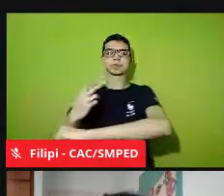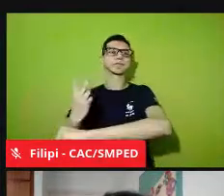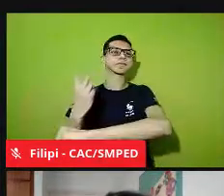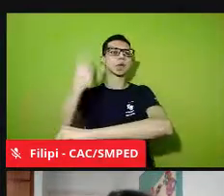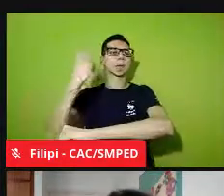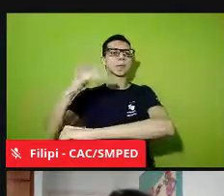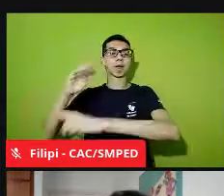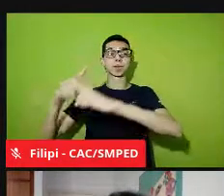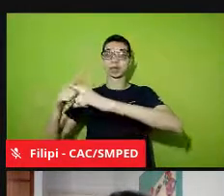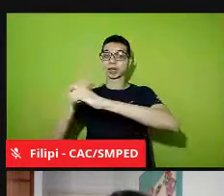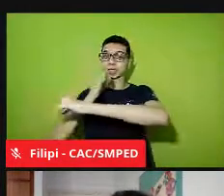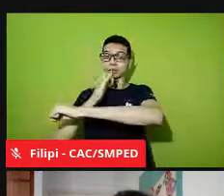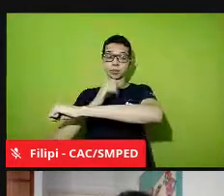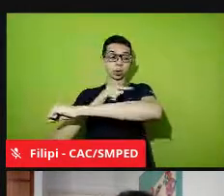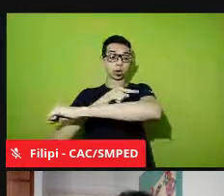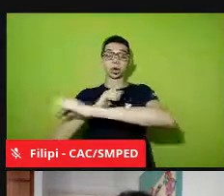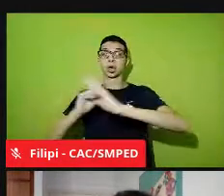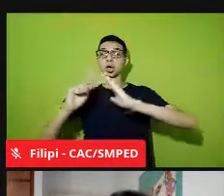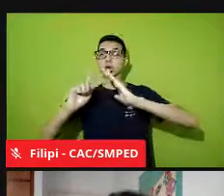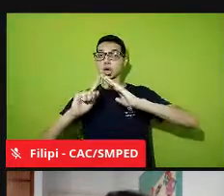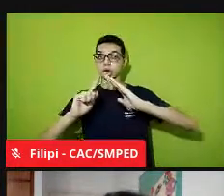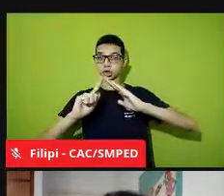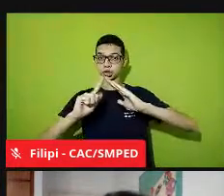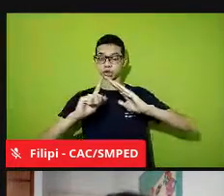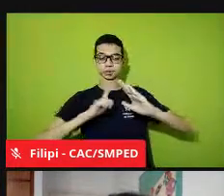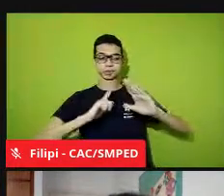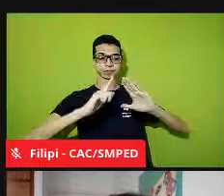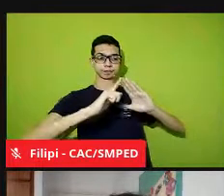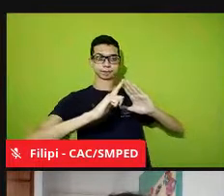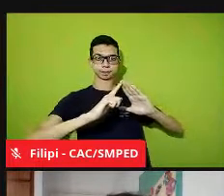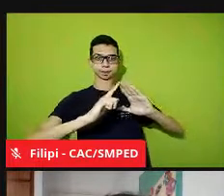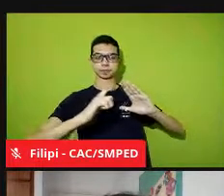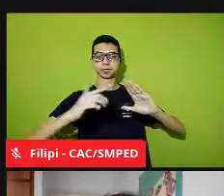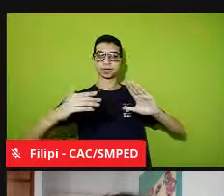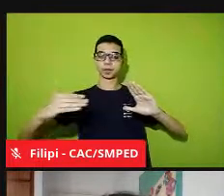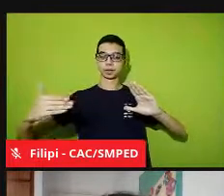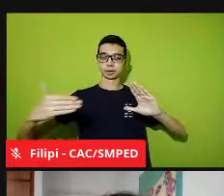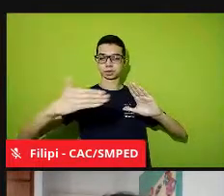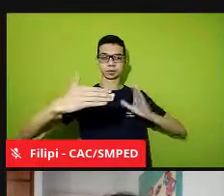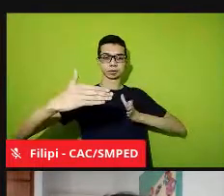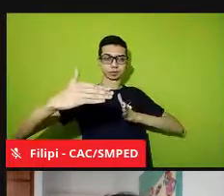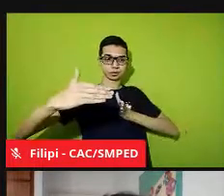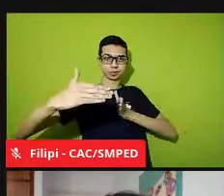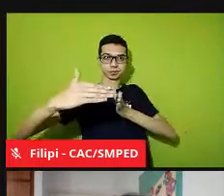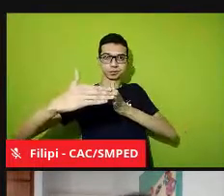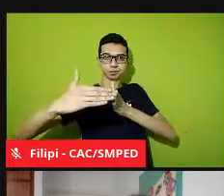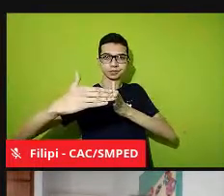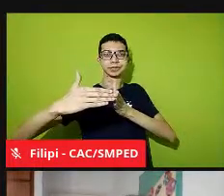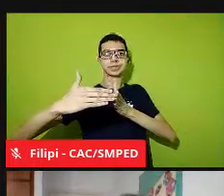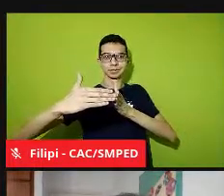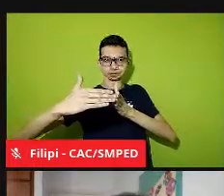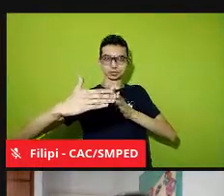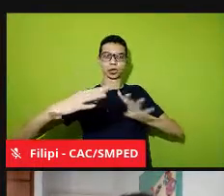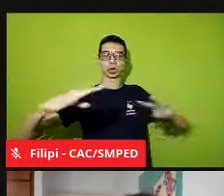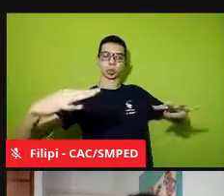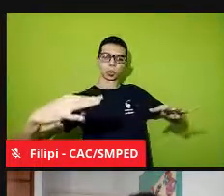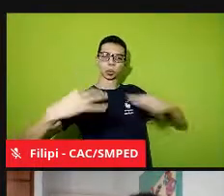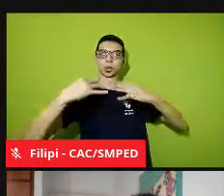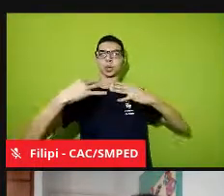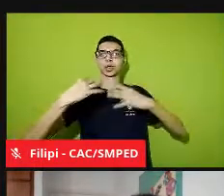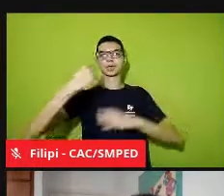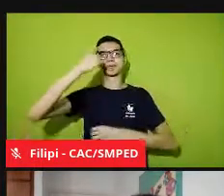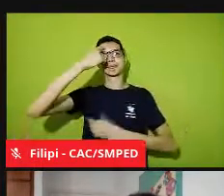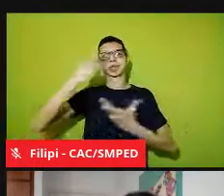dois lados, né? Então, a esquina é um ponto crucial da gente pensar essa vida pública na cidade de São Paulo, em qualquer cidade, né, na